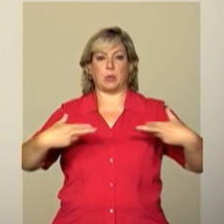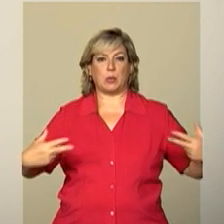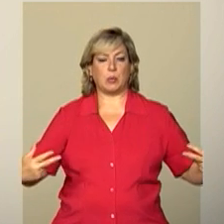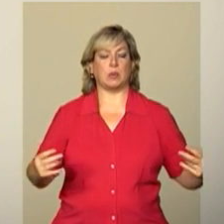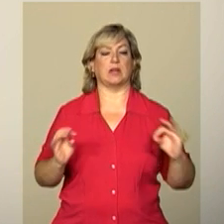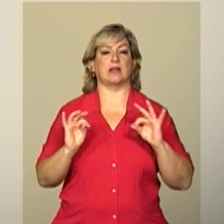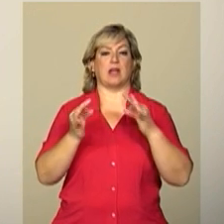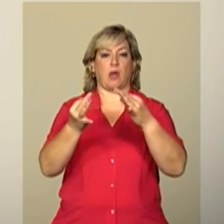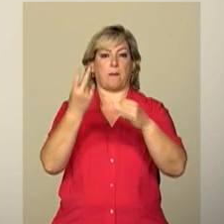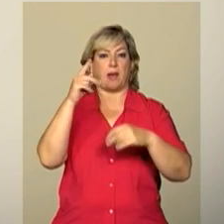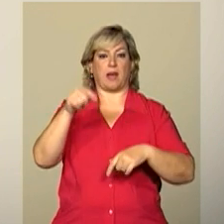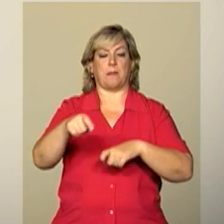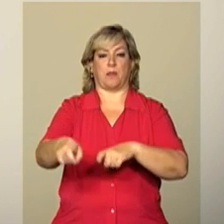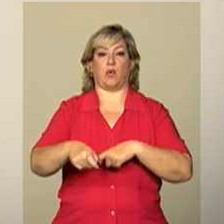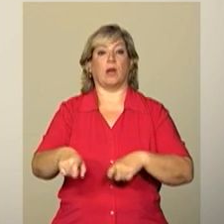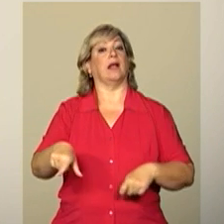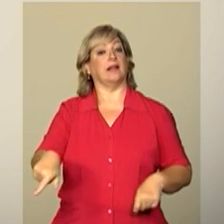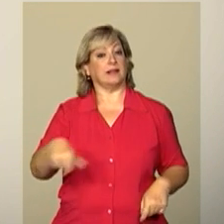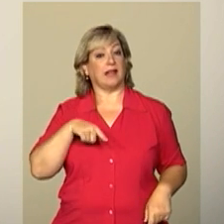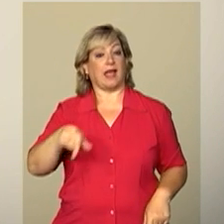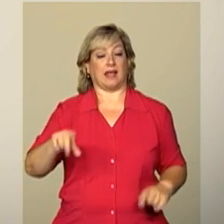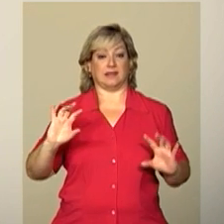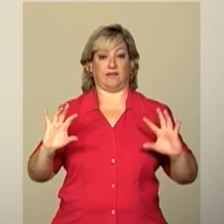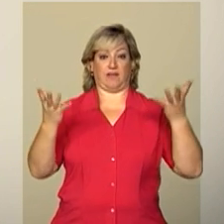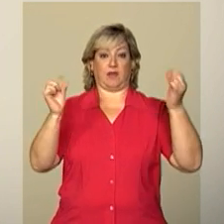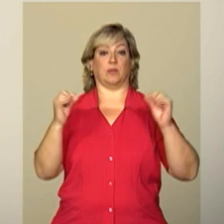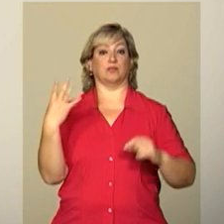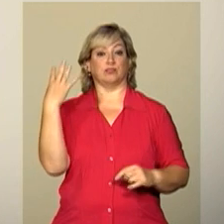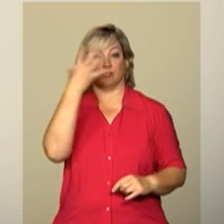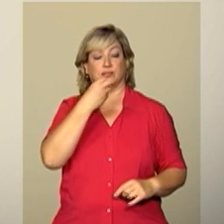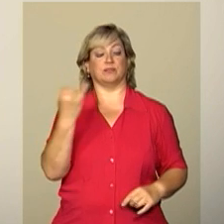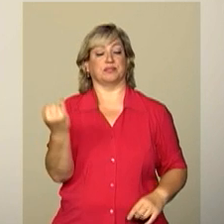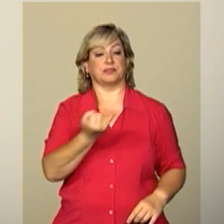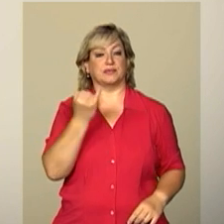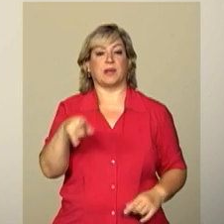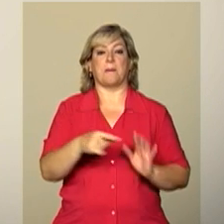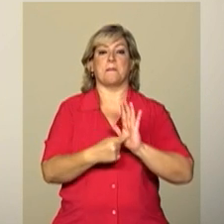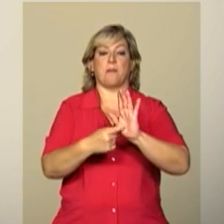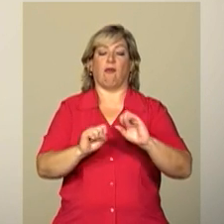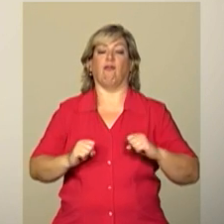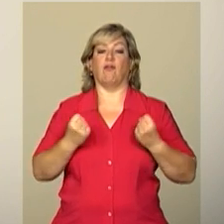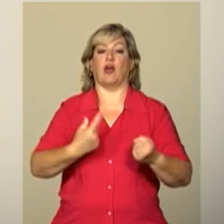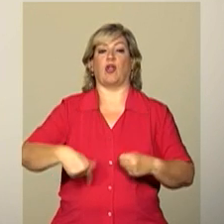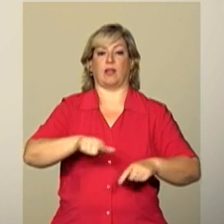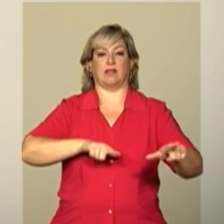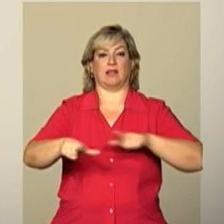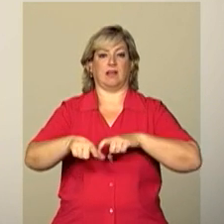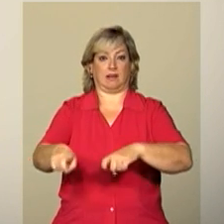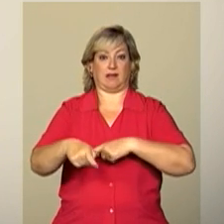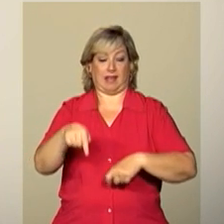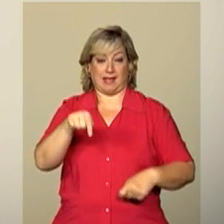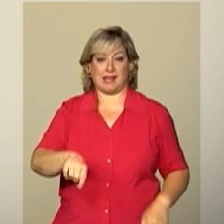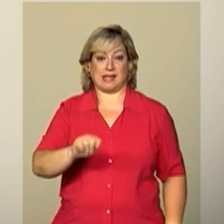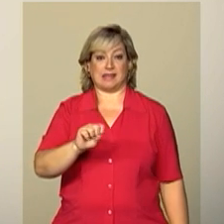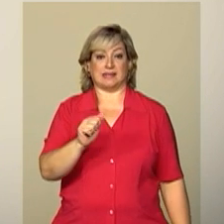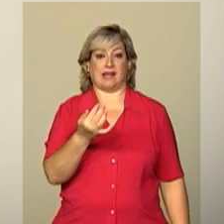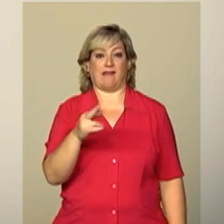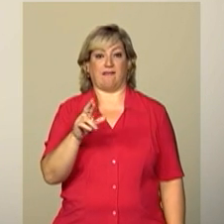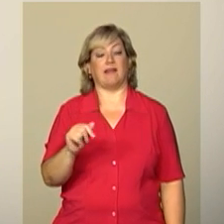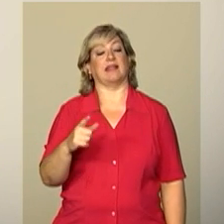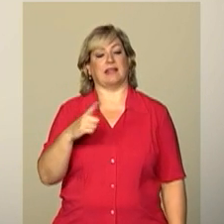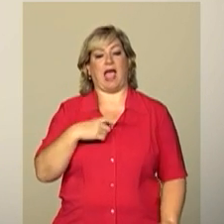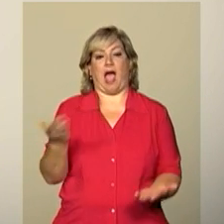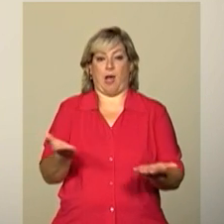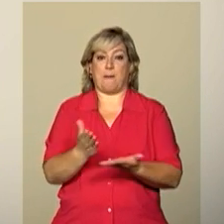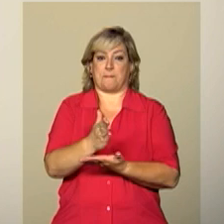produtor são eventos como esse Luciano que mostra a força da nossa agricultura só nesta safra que ainda está pela